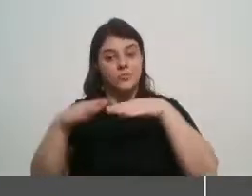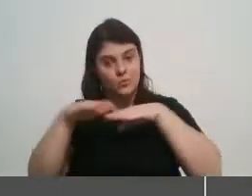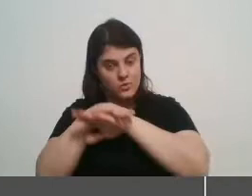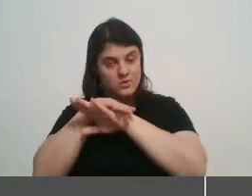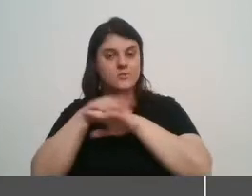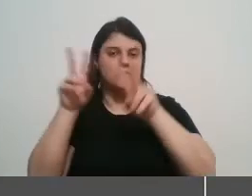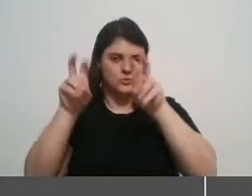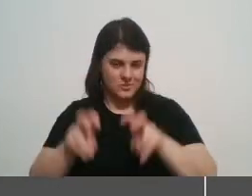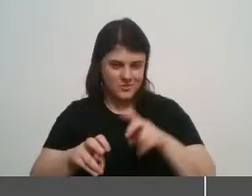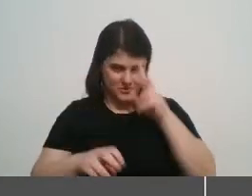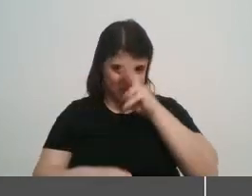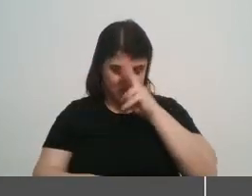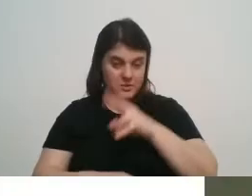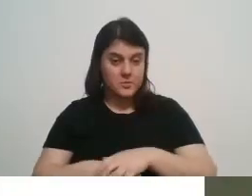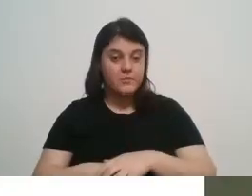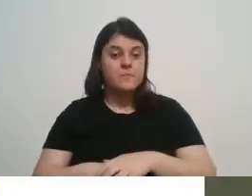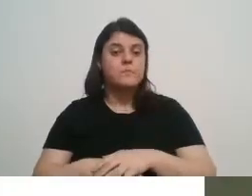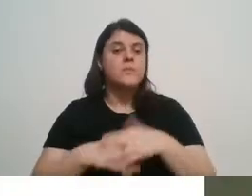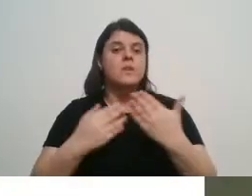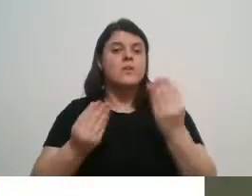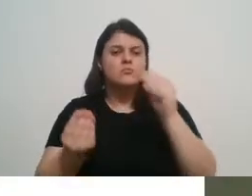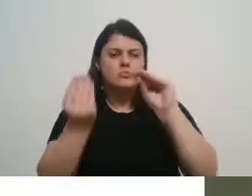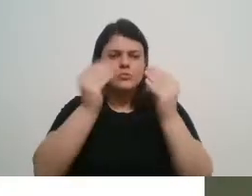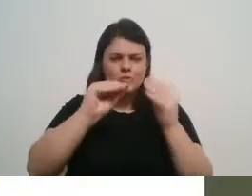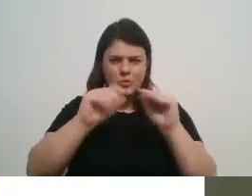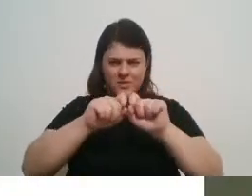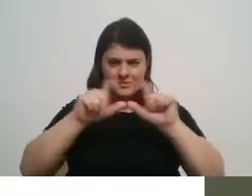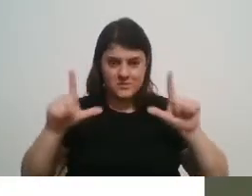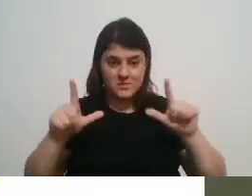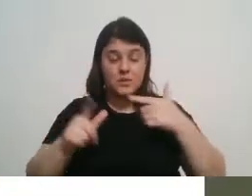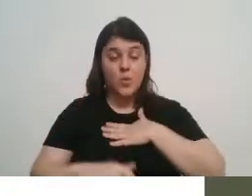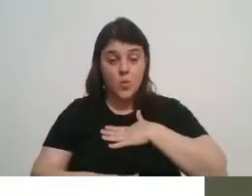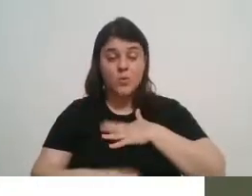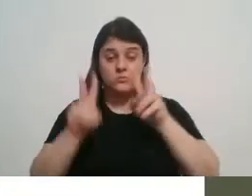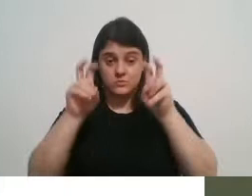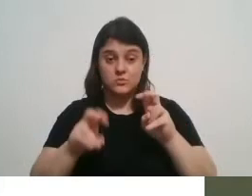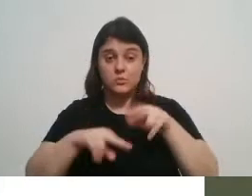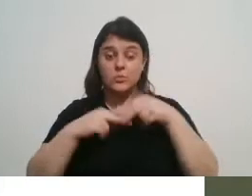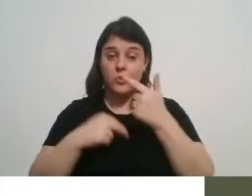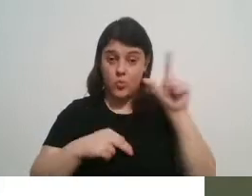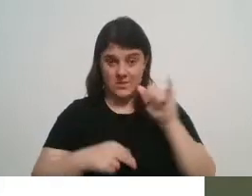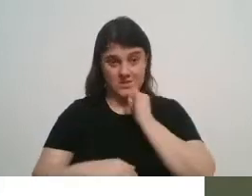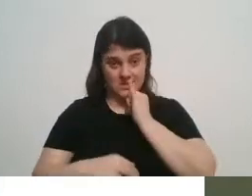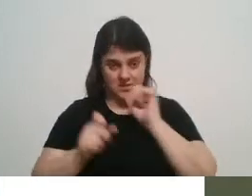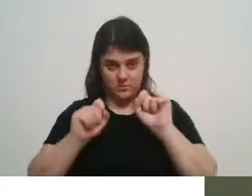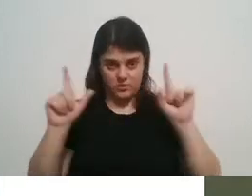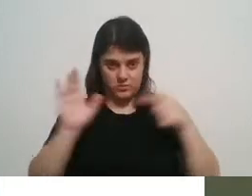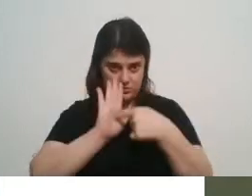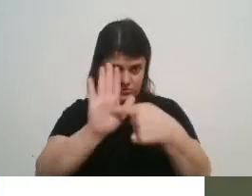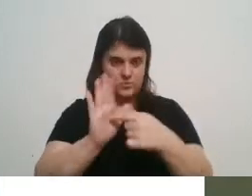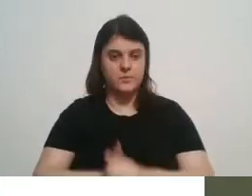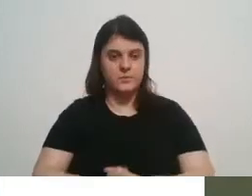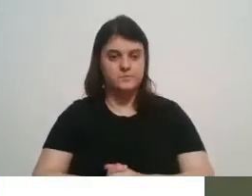que eu mostrei. Sobre essas dobraduras das ampliações, eu gosto muito desse assunto, então eu trouxe outro exemplo.